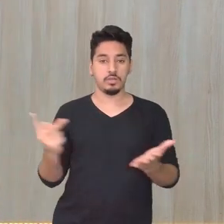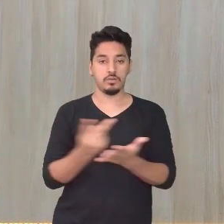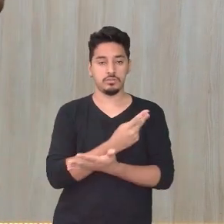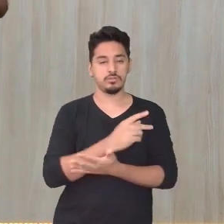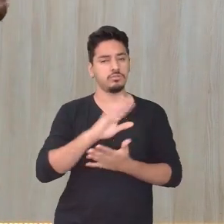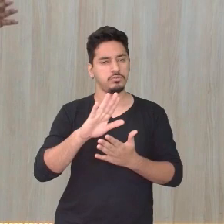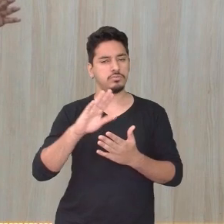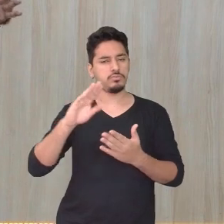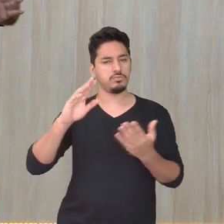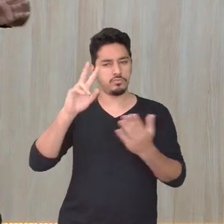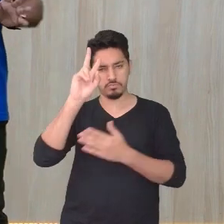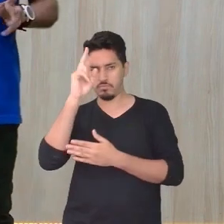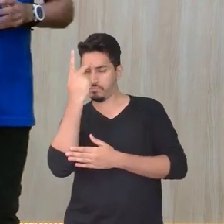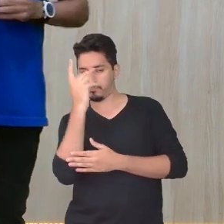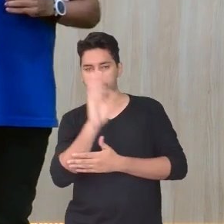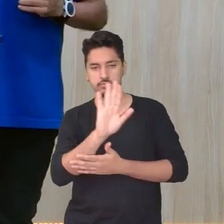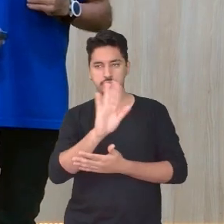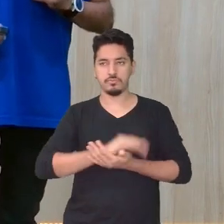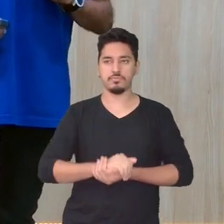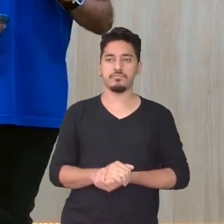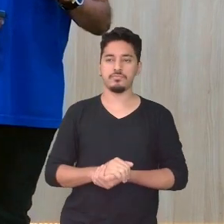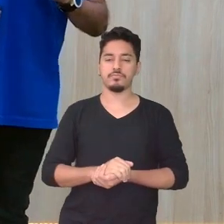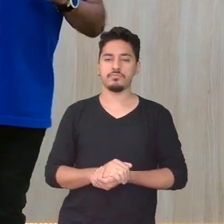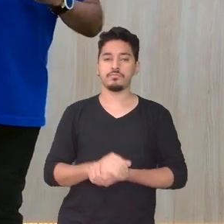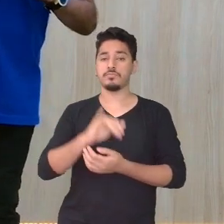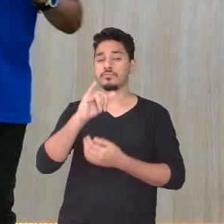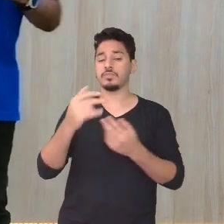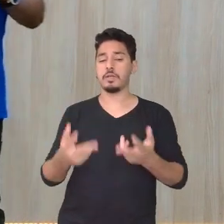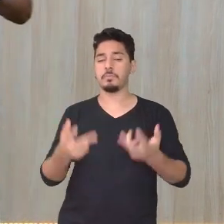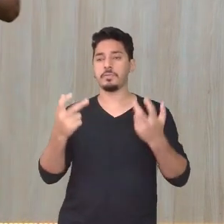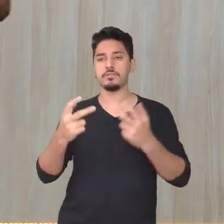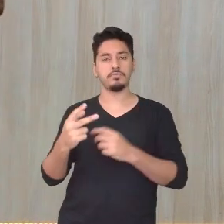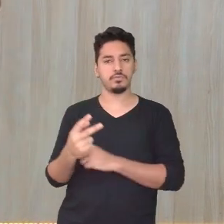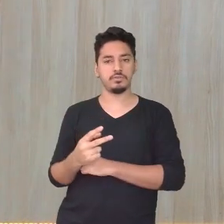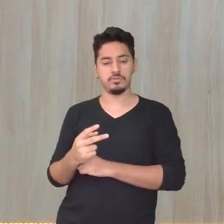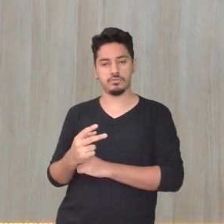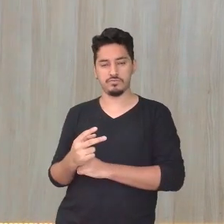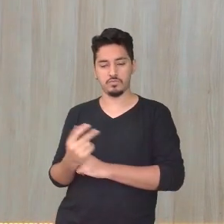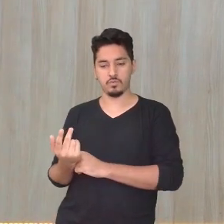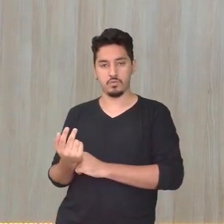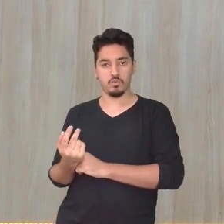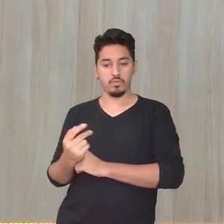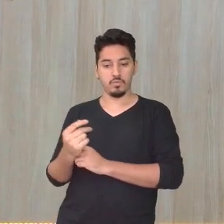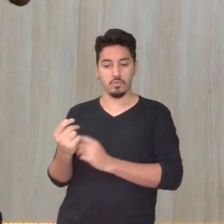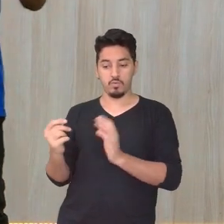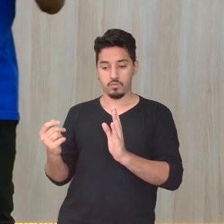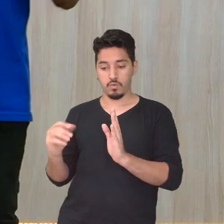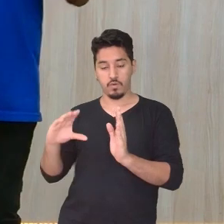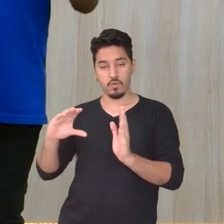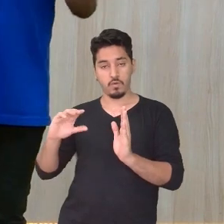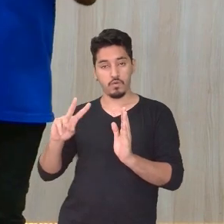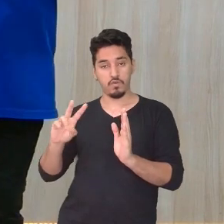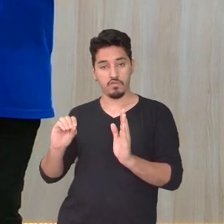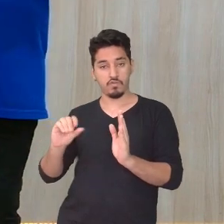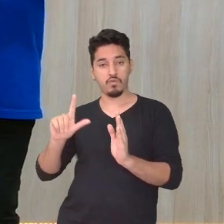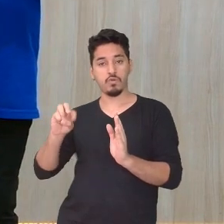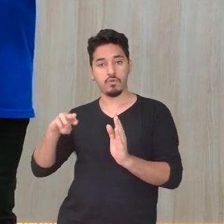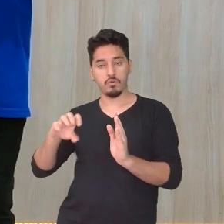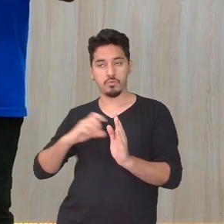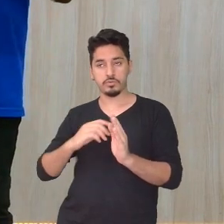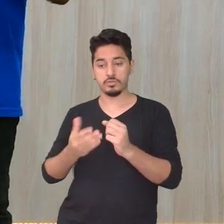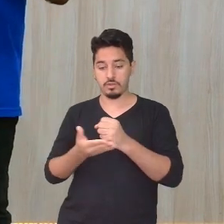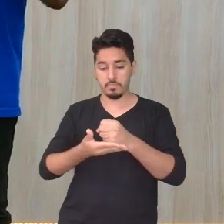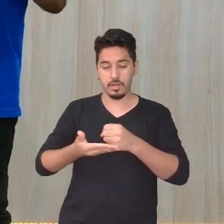Não vá misturar as coisas, não. E aí, se você observar que o volume, eu tenho aí a área da base vezes a altura, essa base é